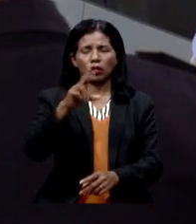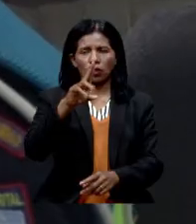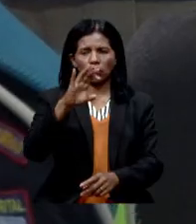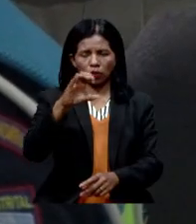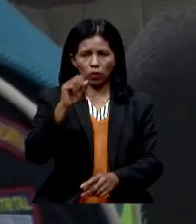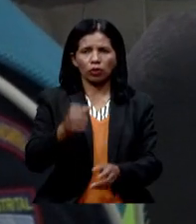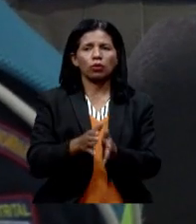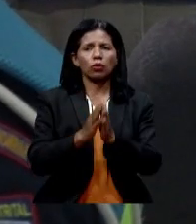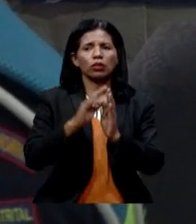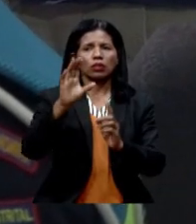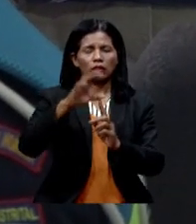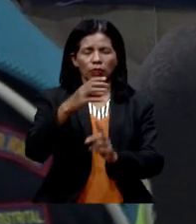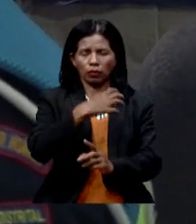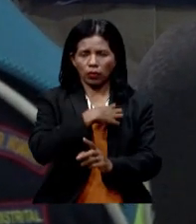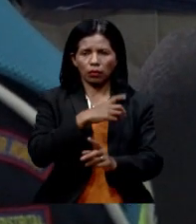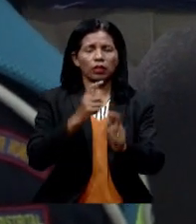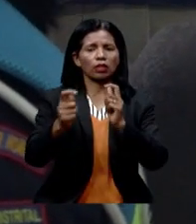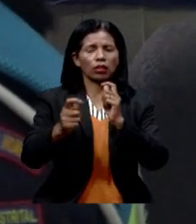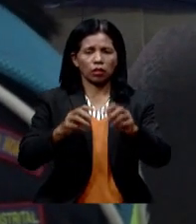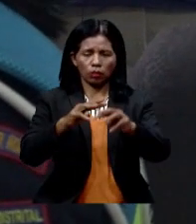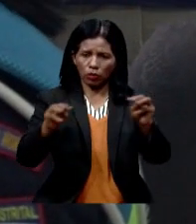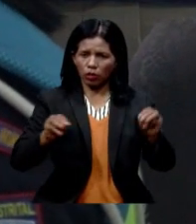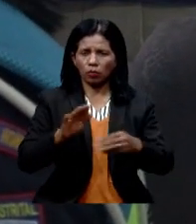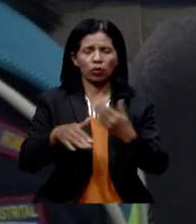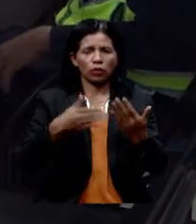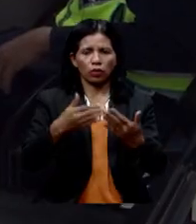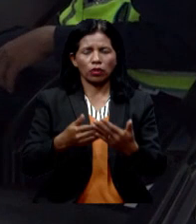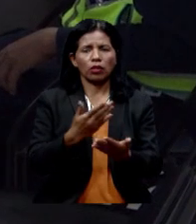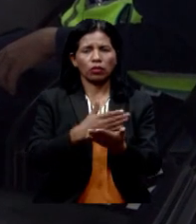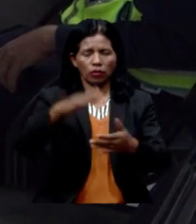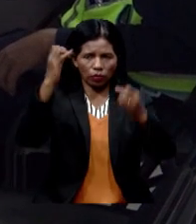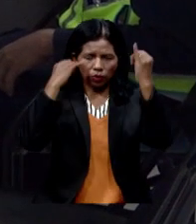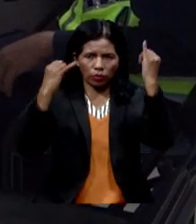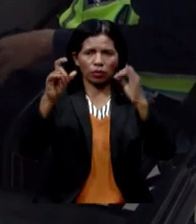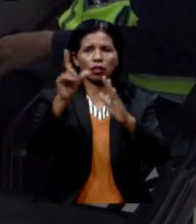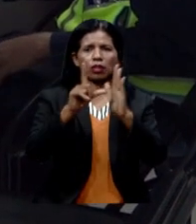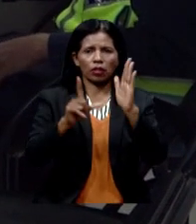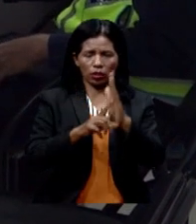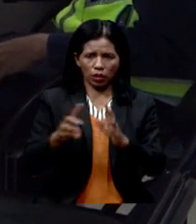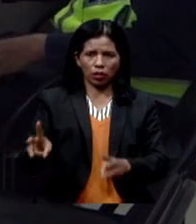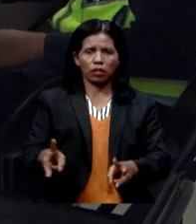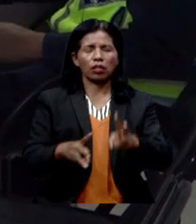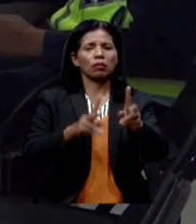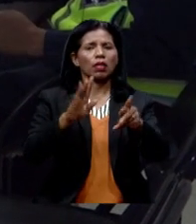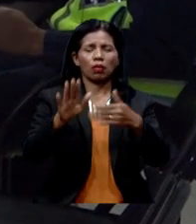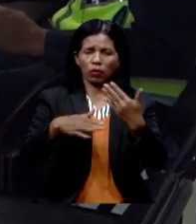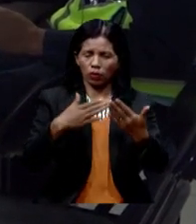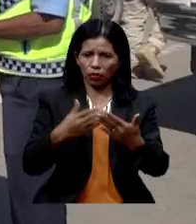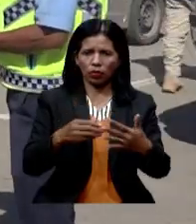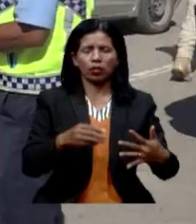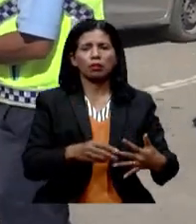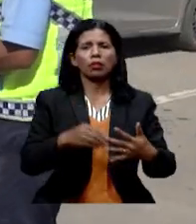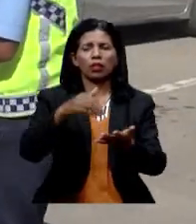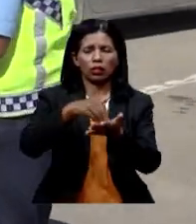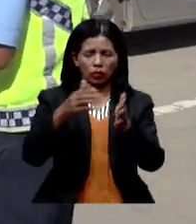o SUBA-SEF Polícia Trânsito Município Sira, atuhalo socialização Lei Código Estrada ba Comunidade, liu